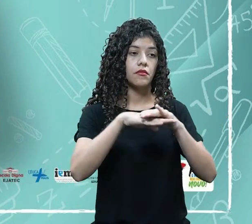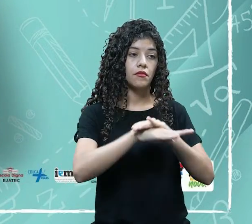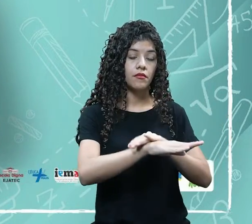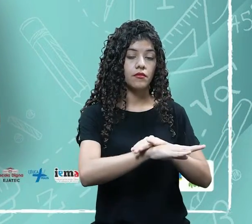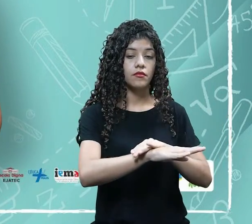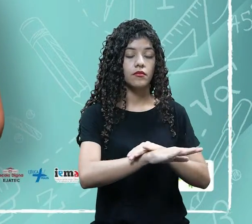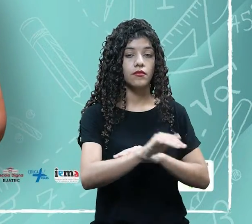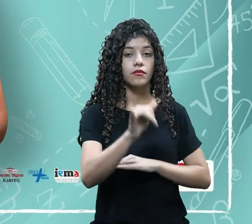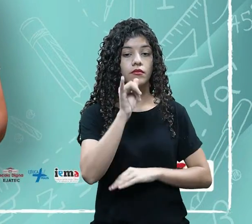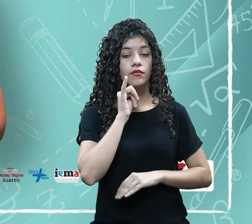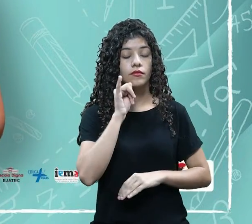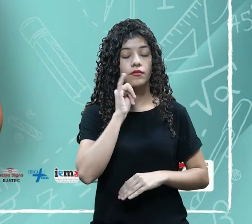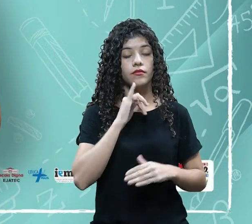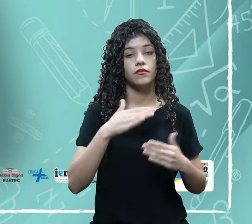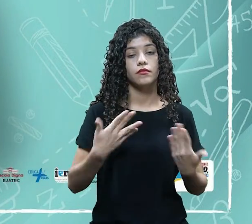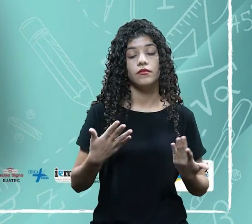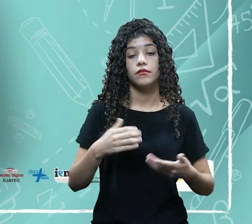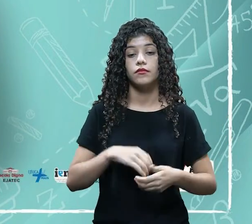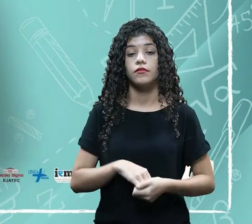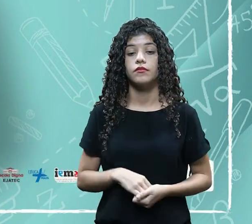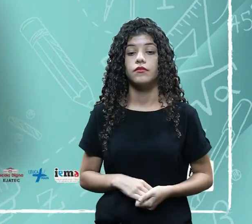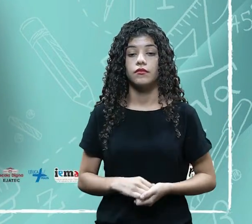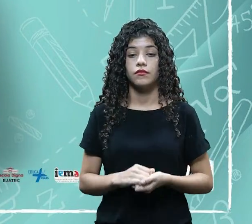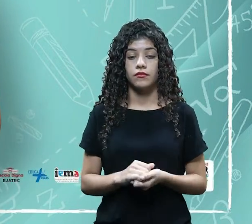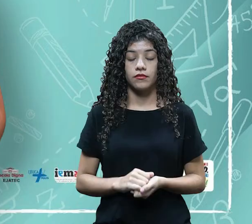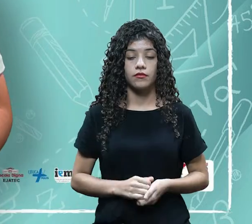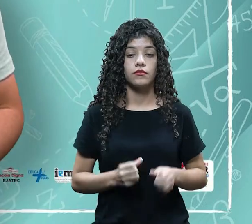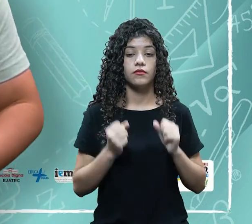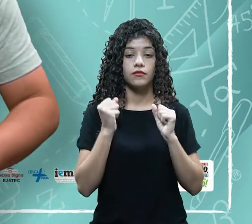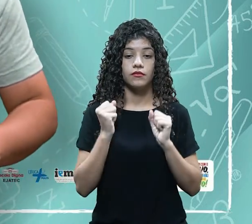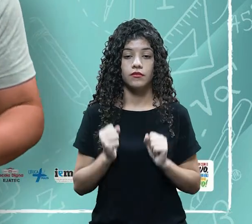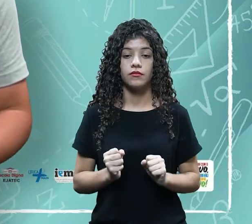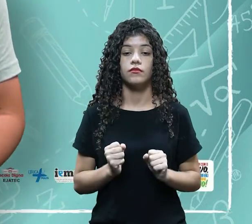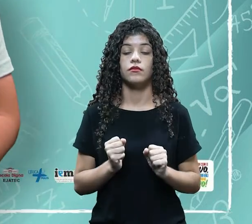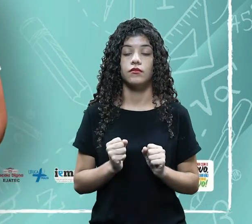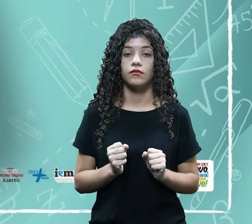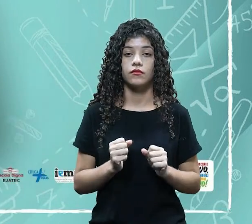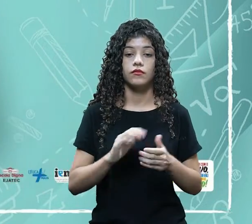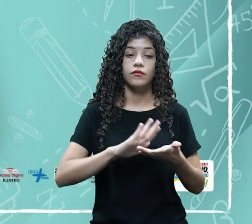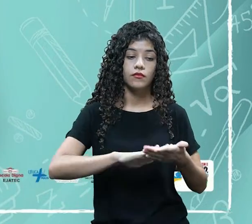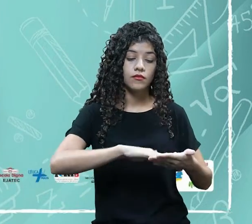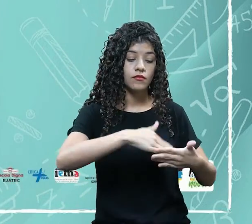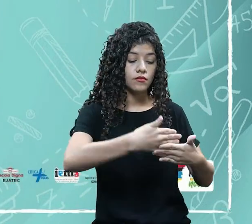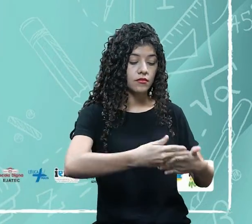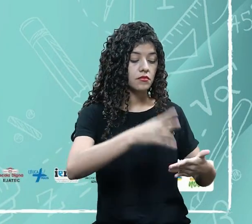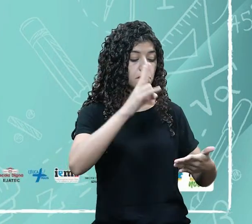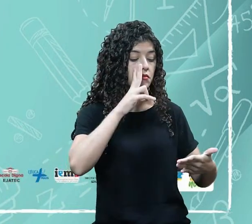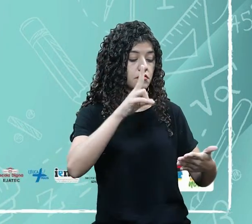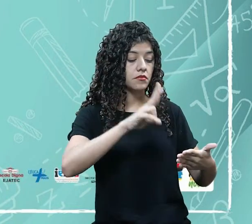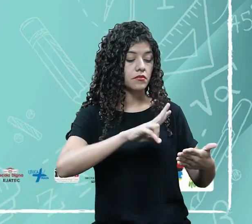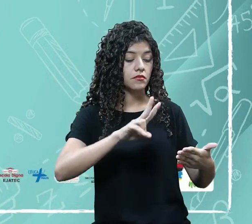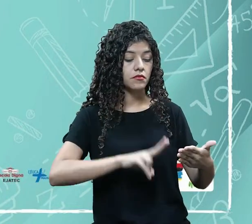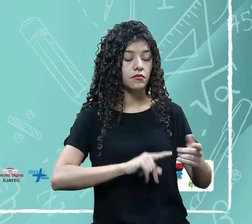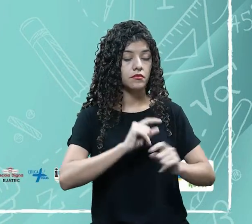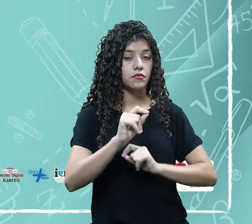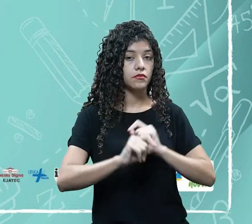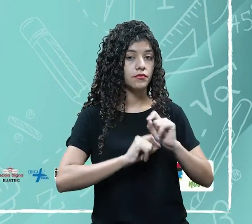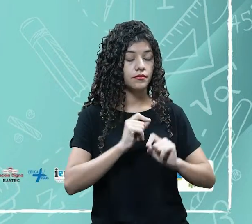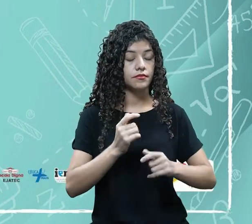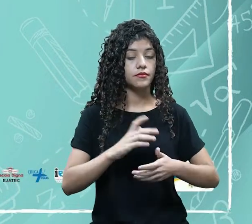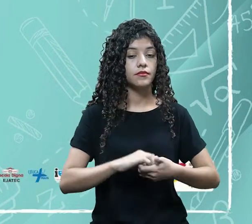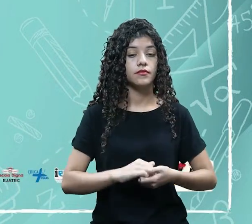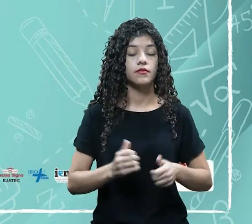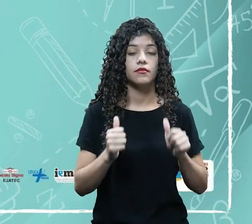Lá no envelope só tem o remetente e o destinatário. Bom, o protocolo, ele tem competência para, de fato, abrir, né, aquele